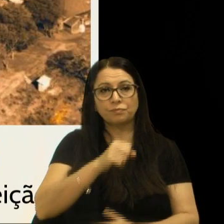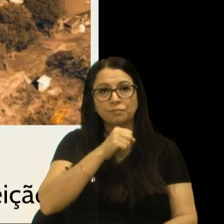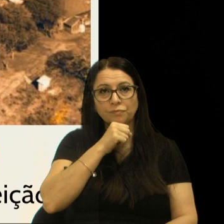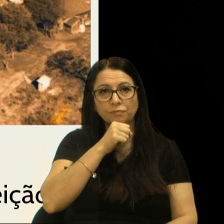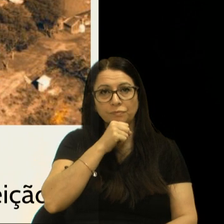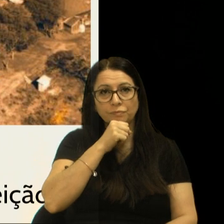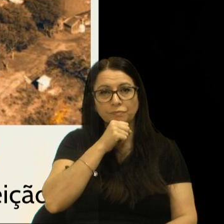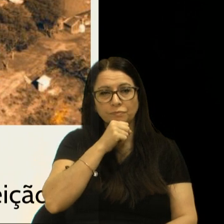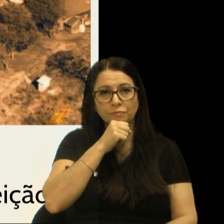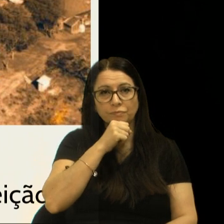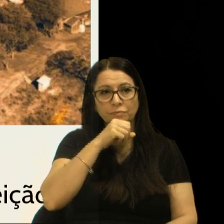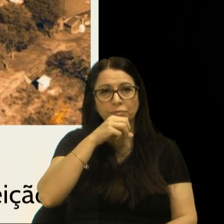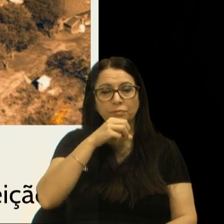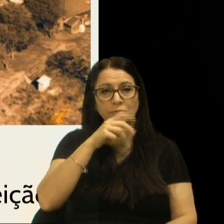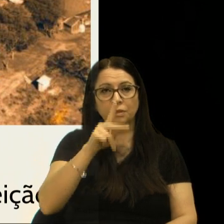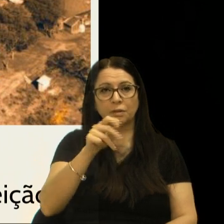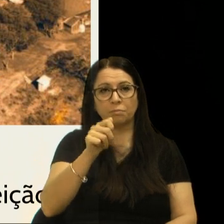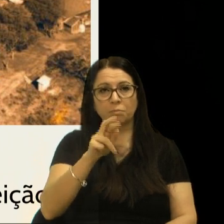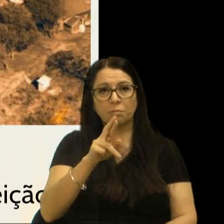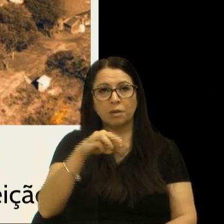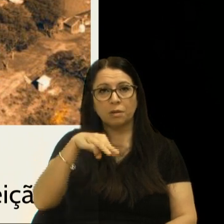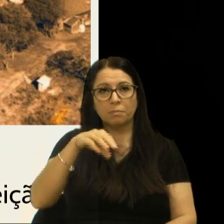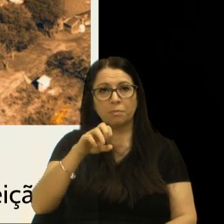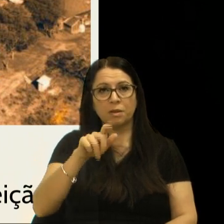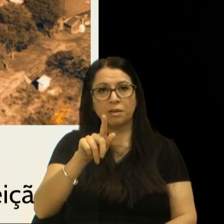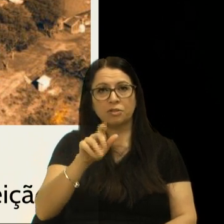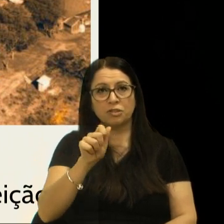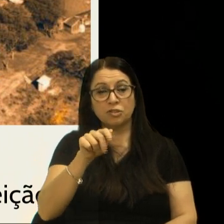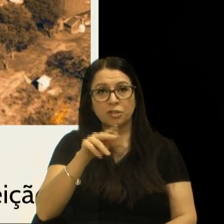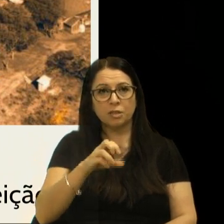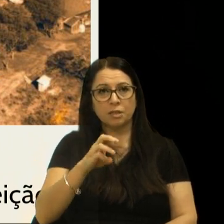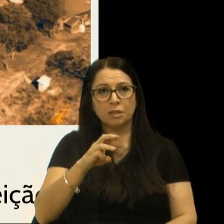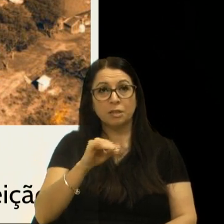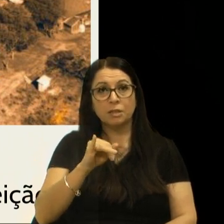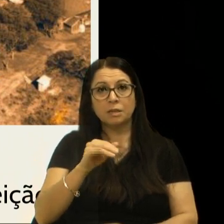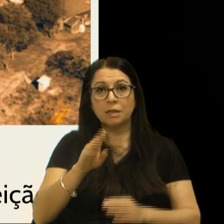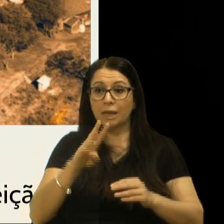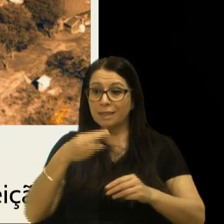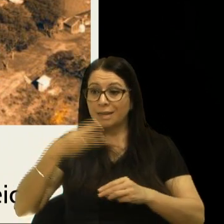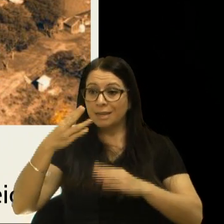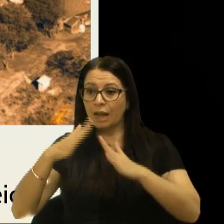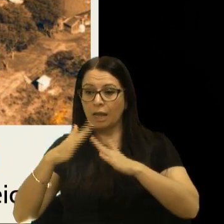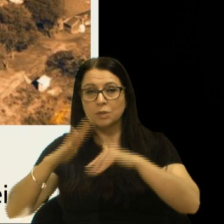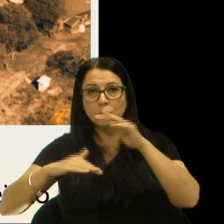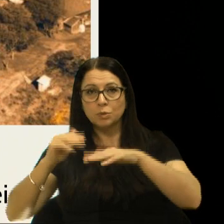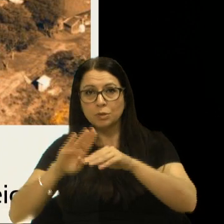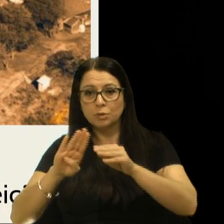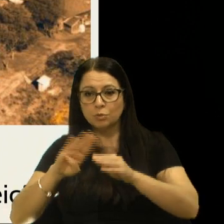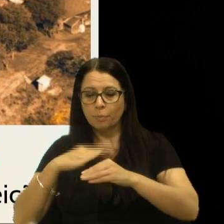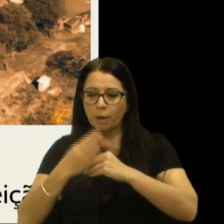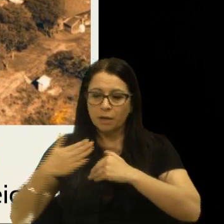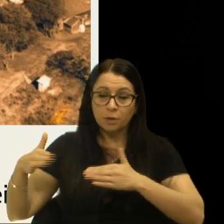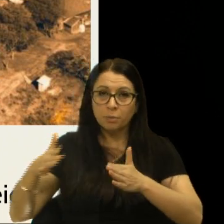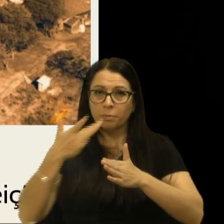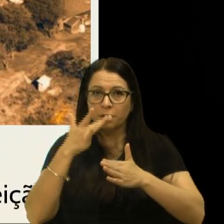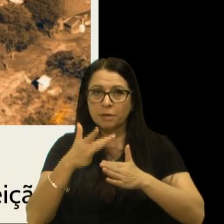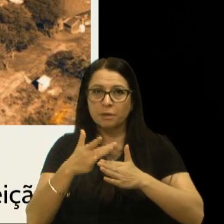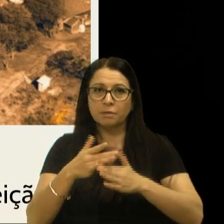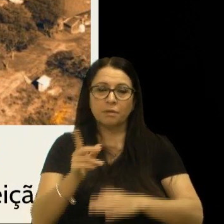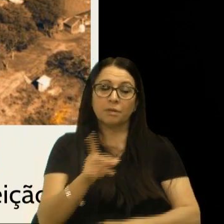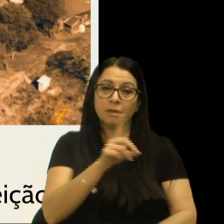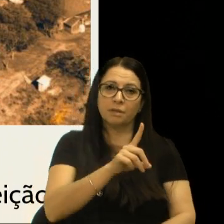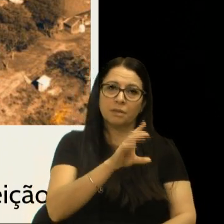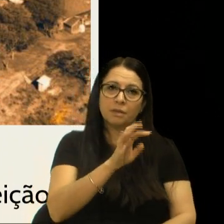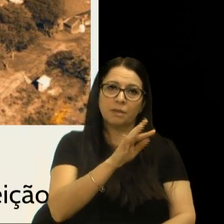Xenofonte Parmegiani foi o terceiro morador, a terceira casa construída no bairro Rio Branco, havia a casa dos Detânico e do Trave, e ele foi